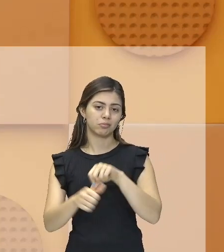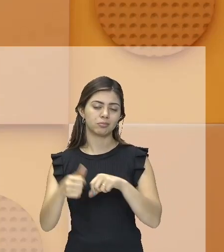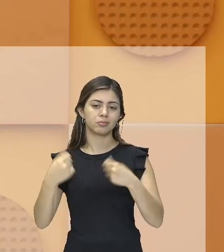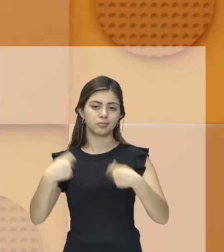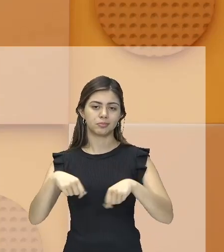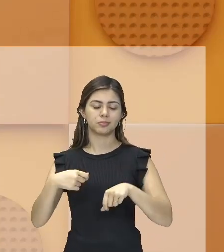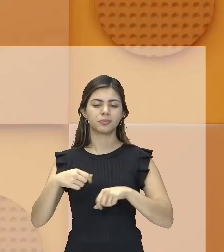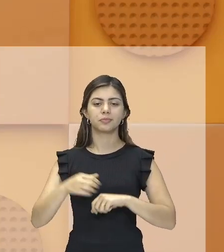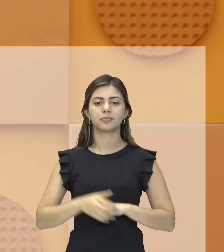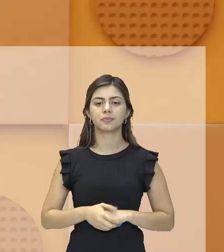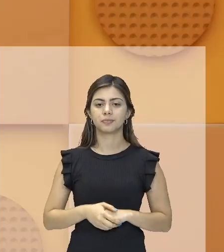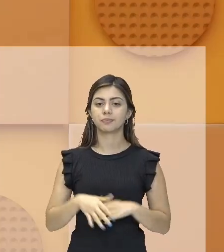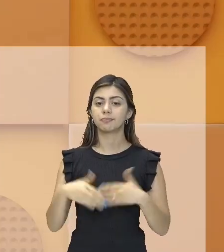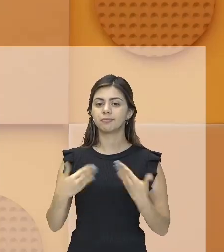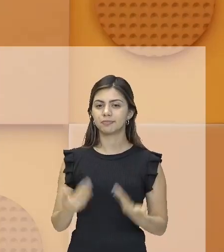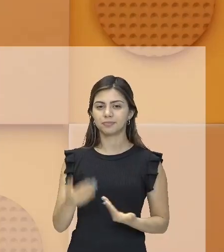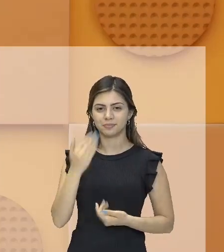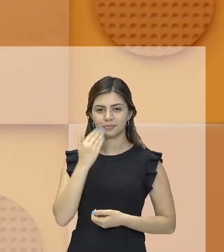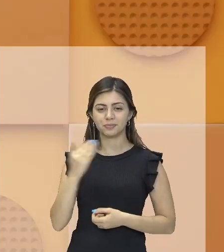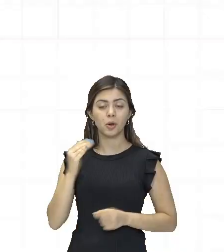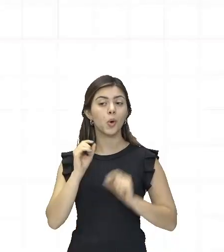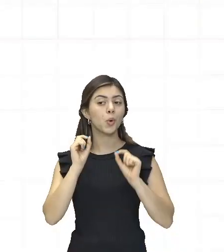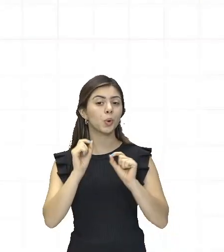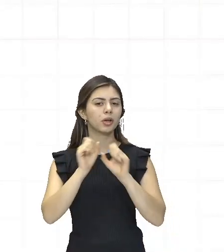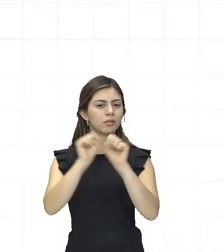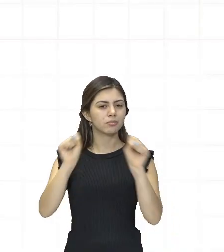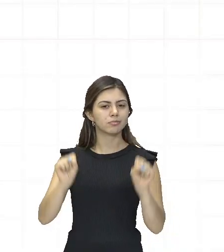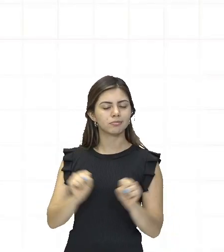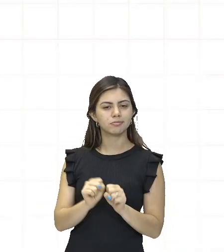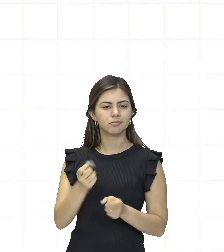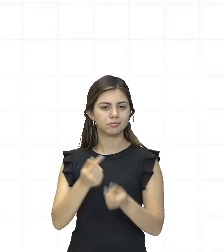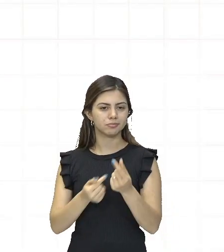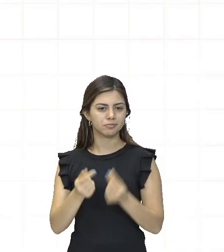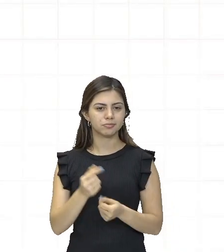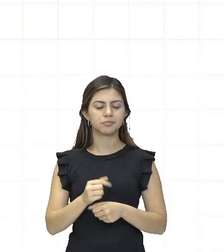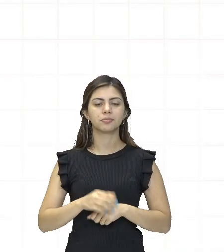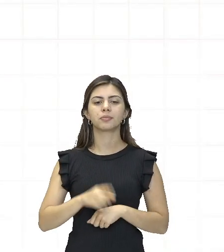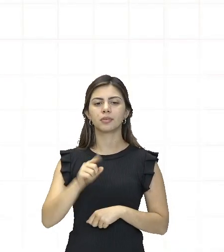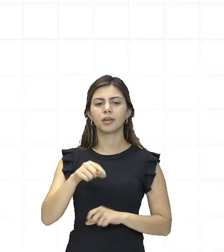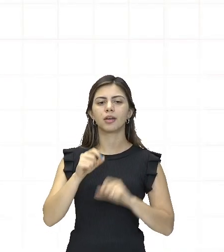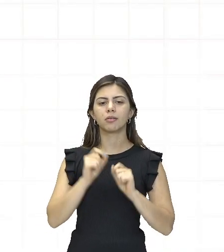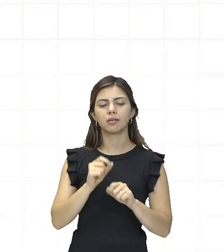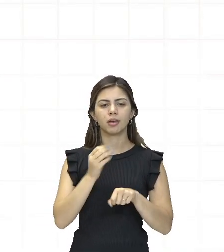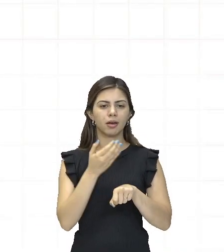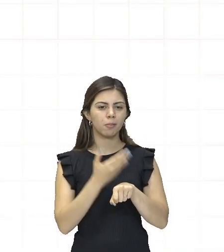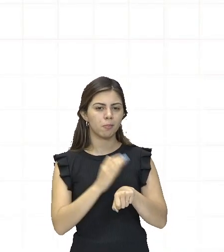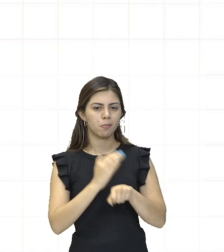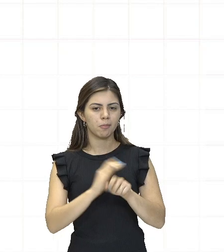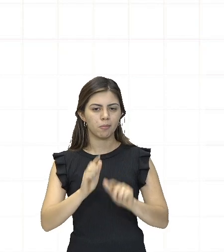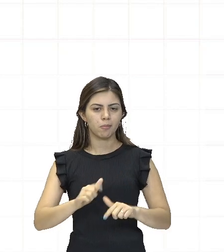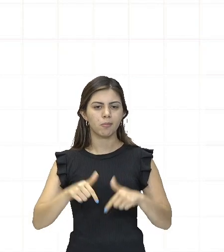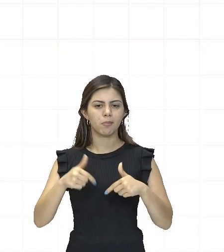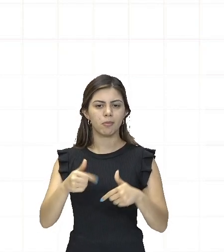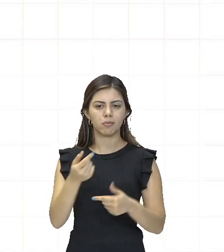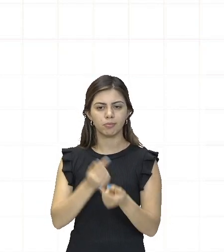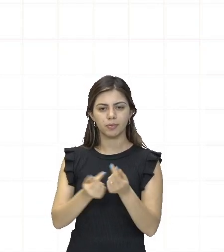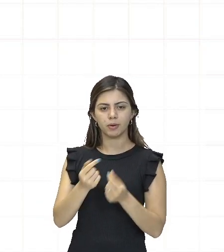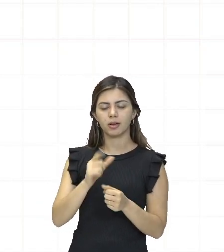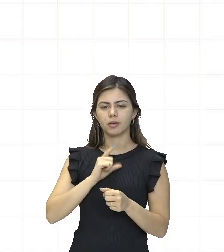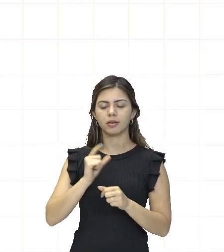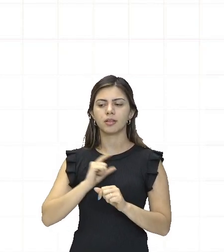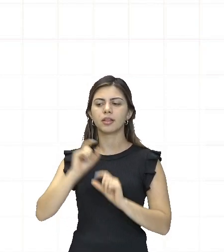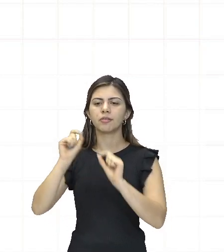sua transformação. Então, vamos ver o que foi o mercantilismo. Práticas econômicas adotadas pelas